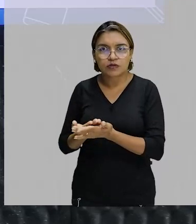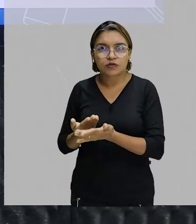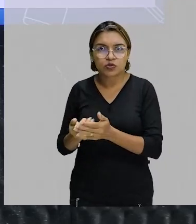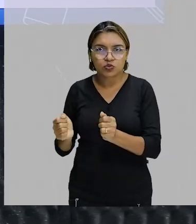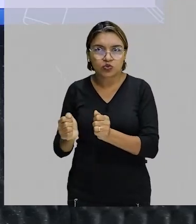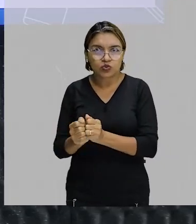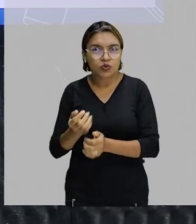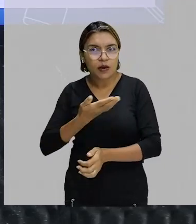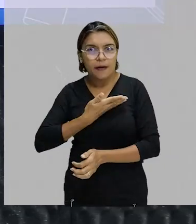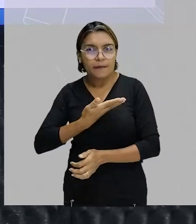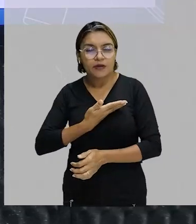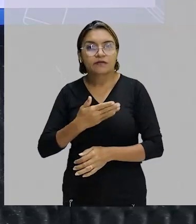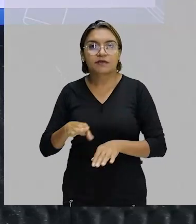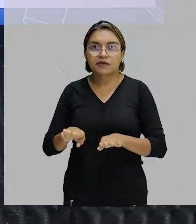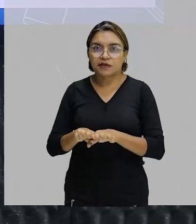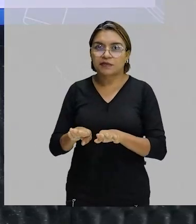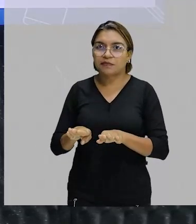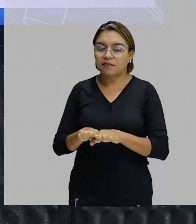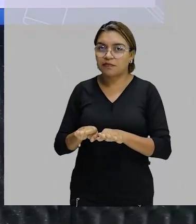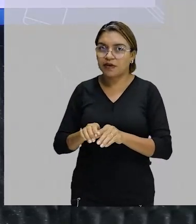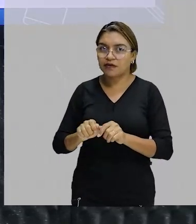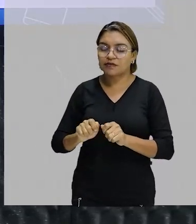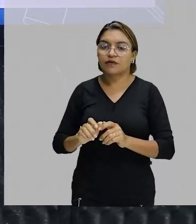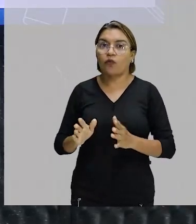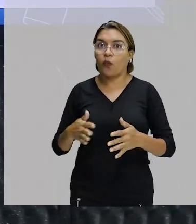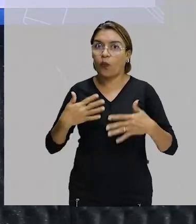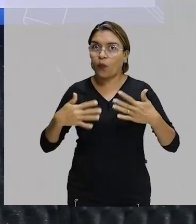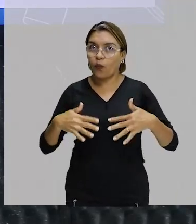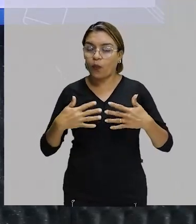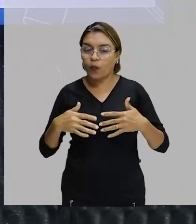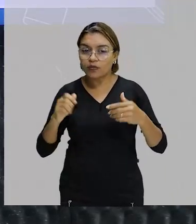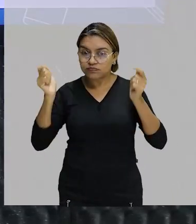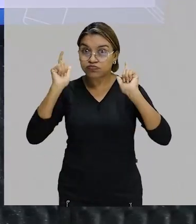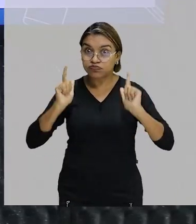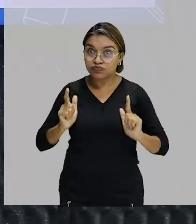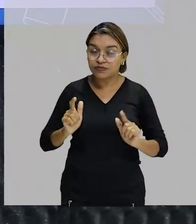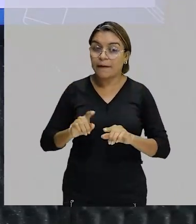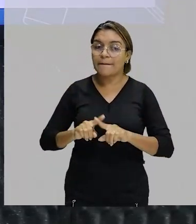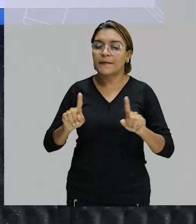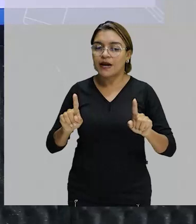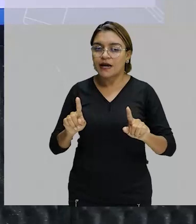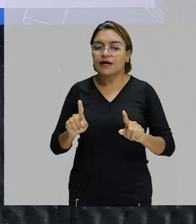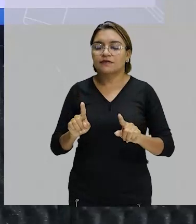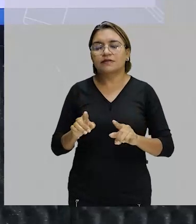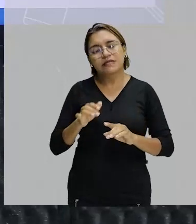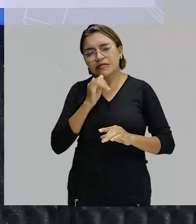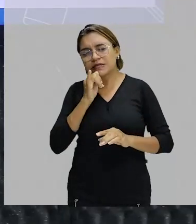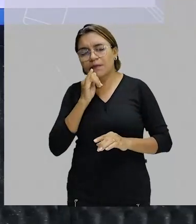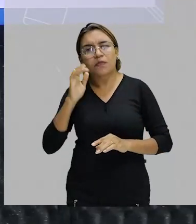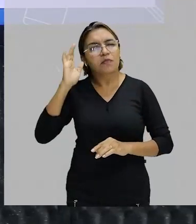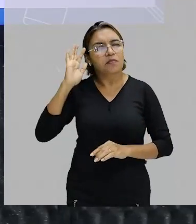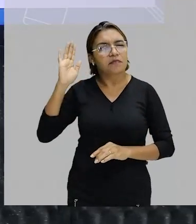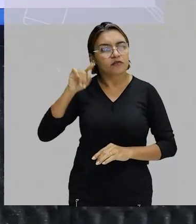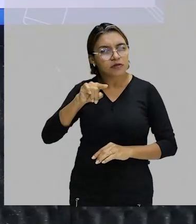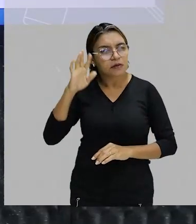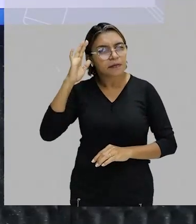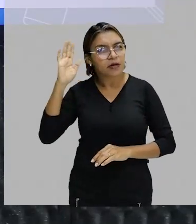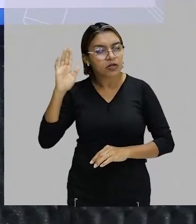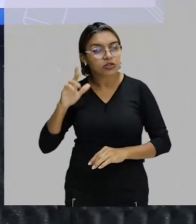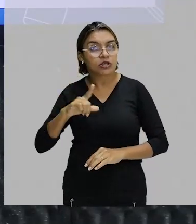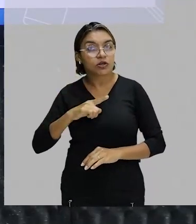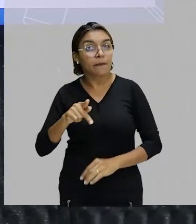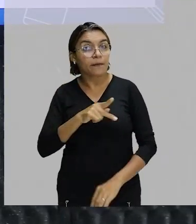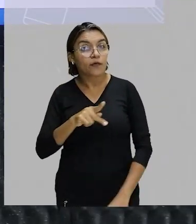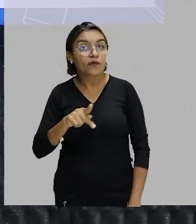tirar o corpo fora, eu também era bem agitadinha, tá? Então, imagina que eu tinha professores que ficavam assim,